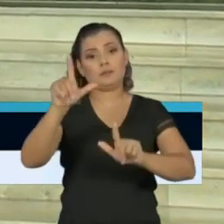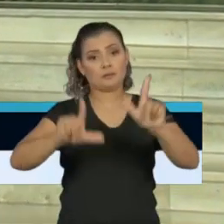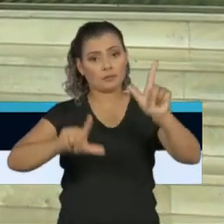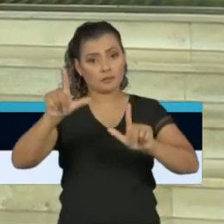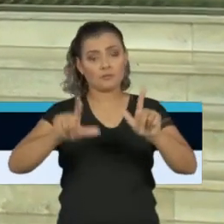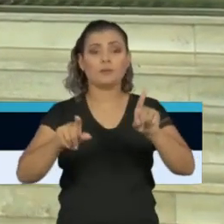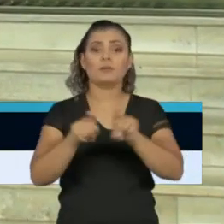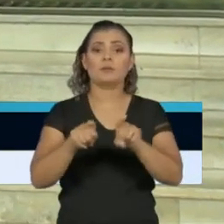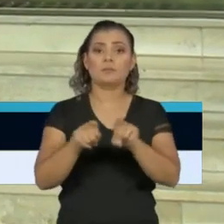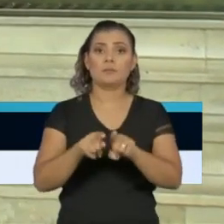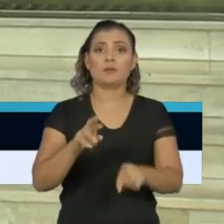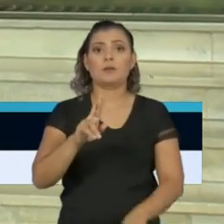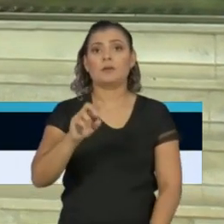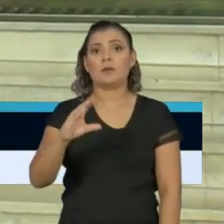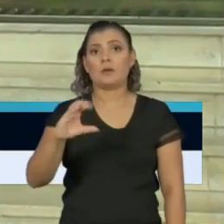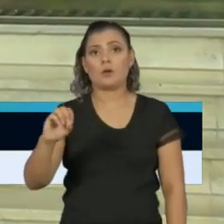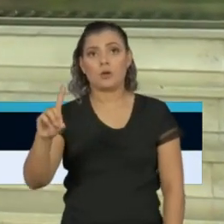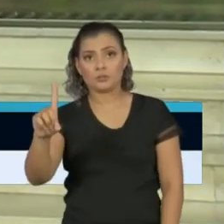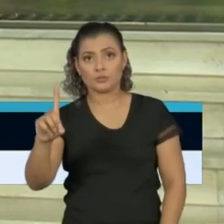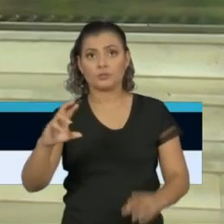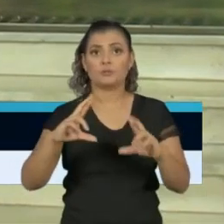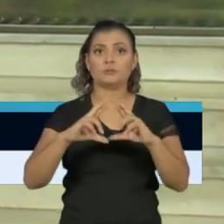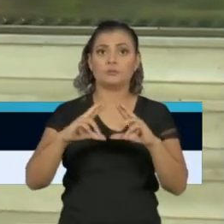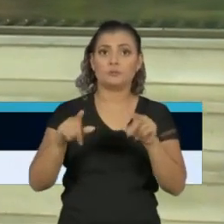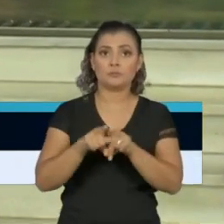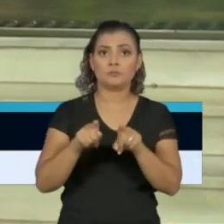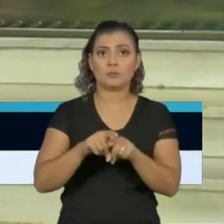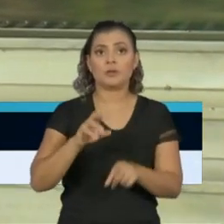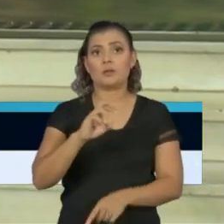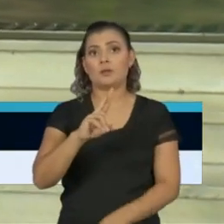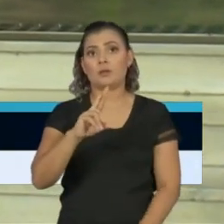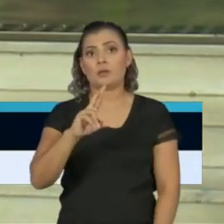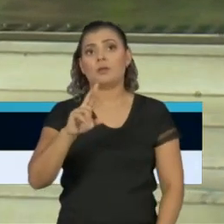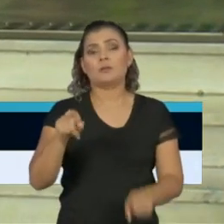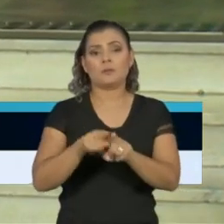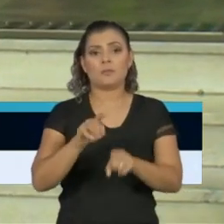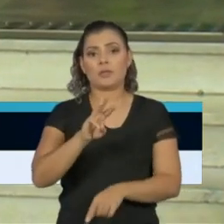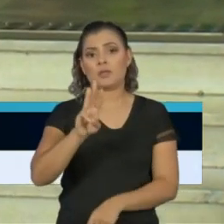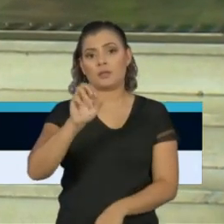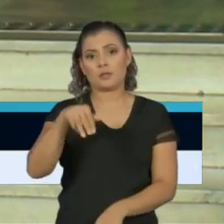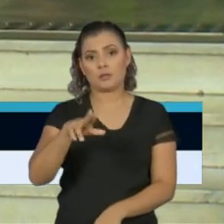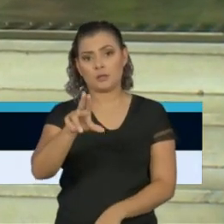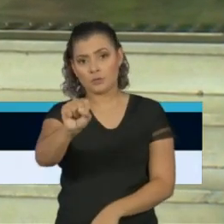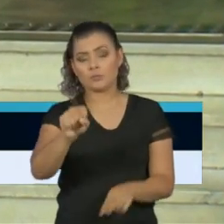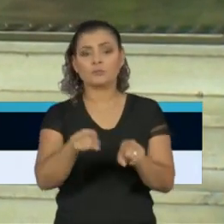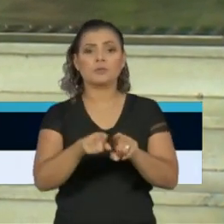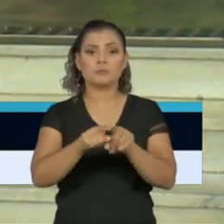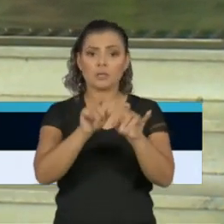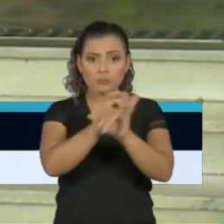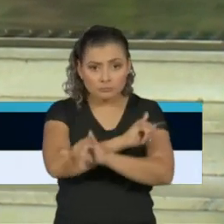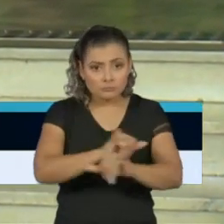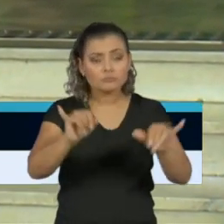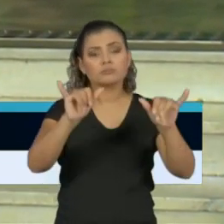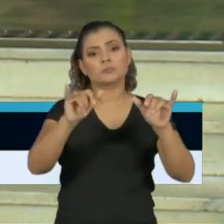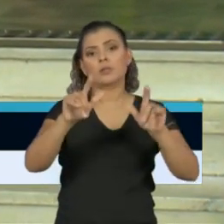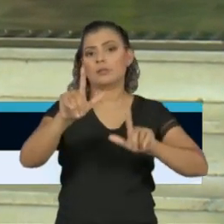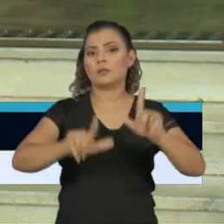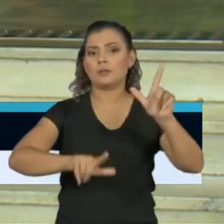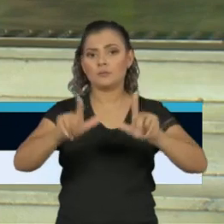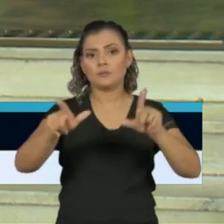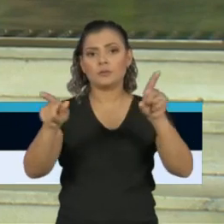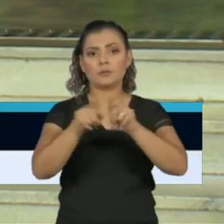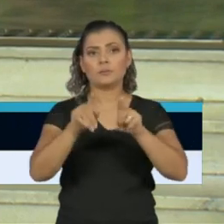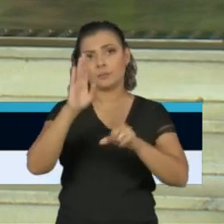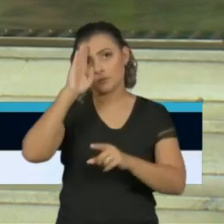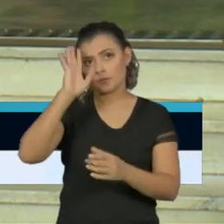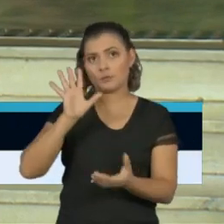TV Record, eu já havia mencionado a Record News, e a imagem da Record News também é compartilhada pela sua emissora mãe, que